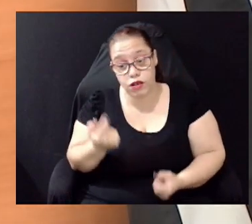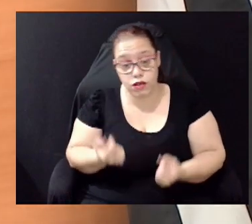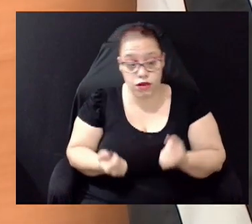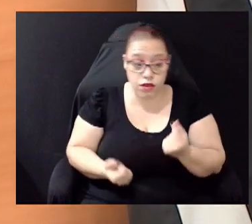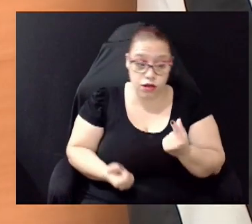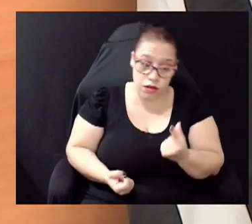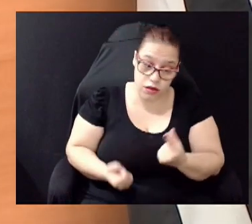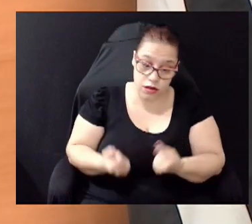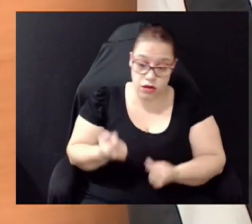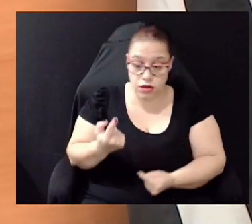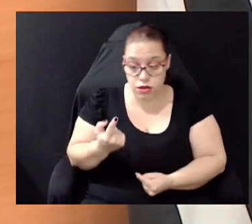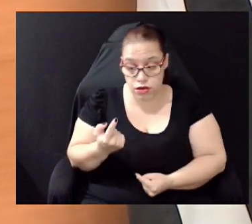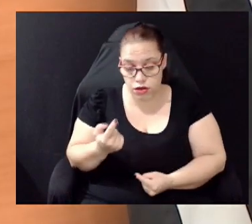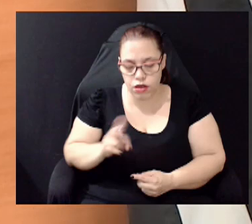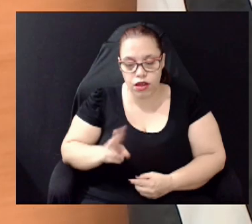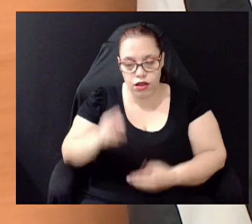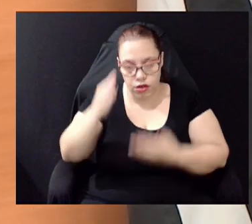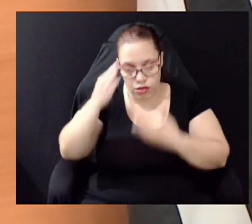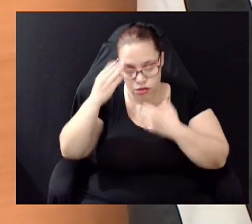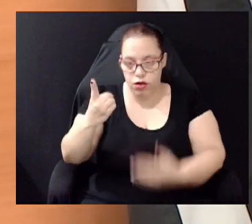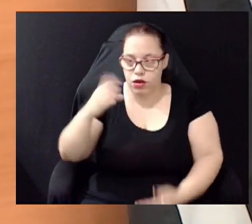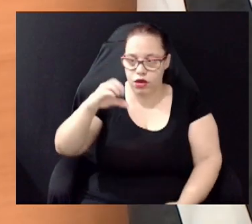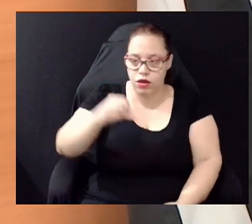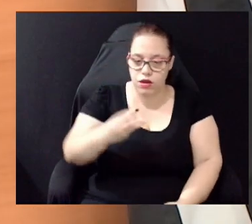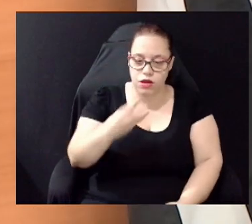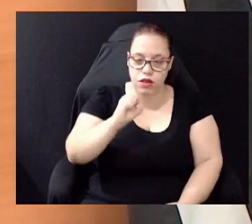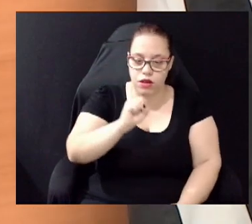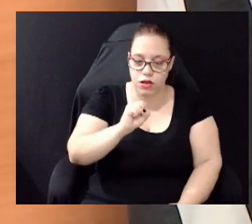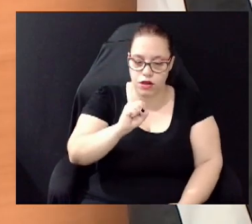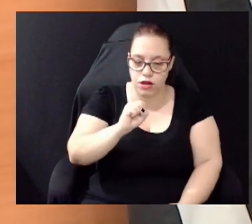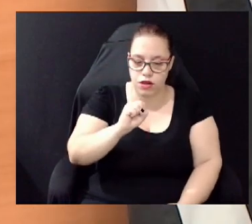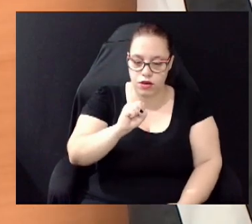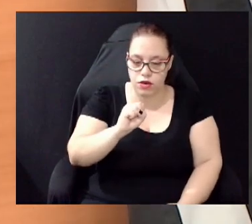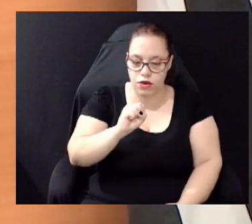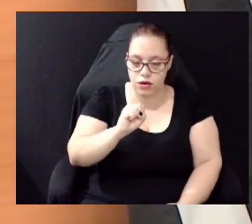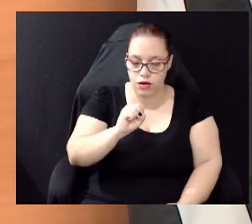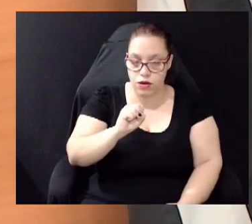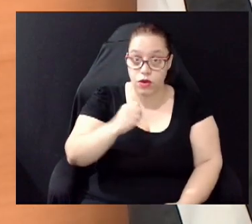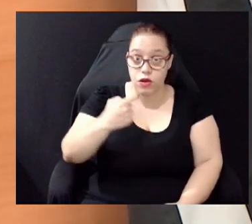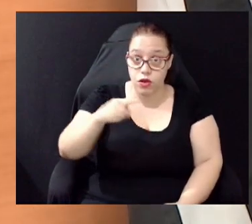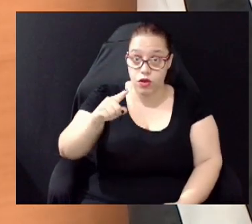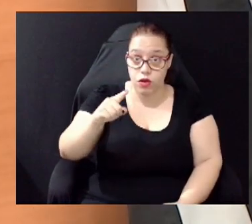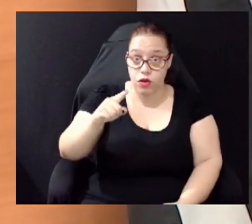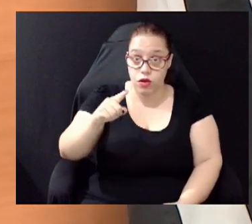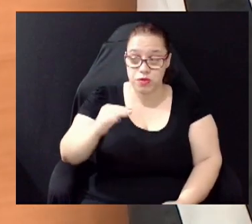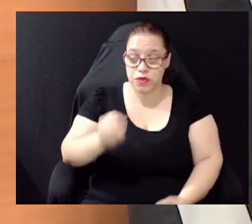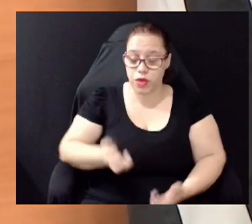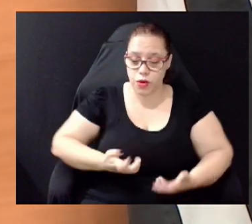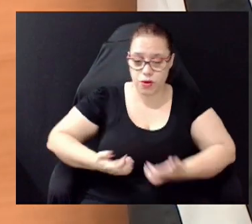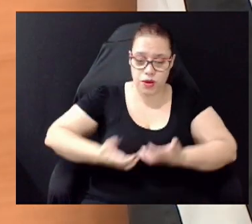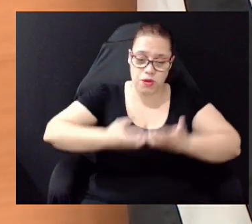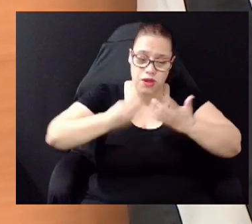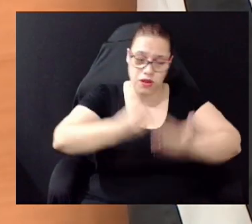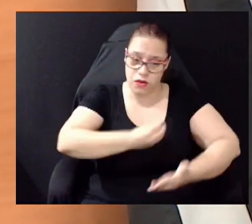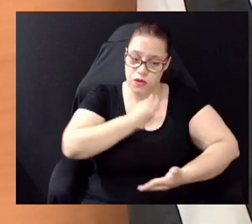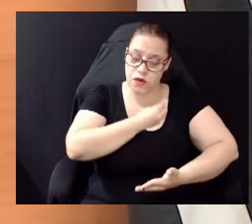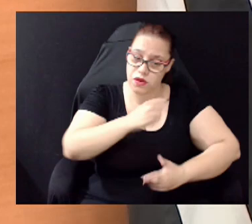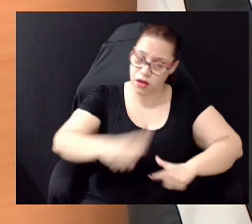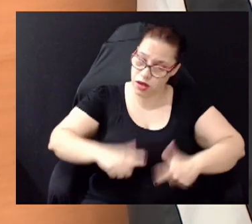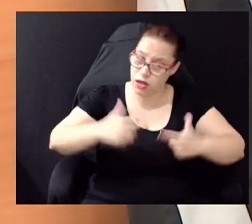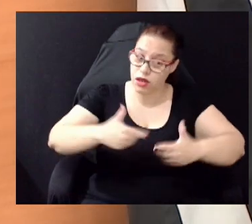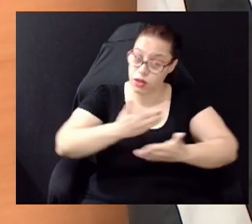sempre agradecer 1938, daquelas guerreiras que foram incendiadas, e por isso a luta começa a crescer a partir de